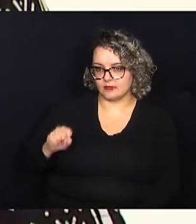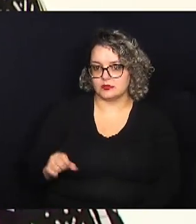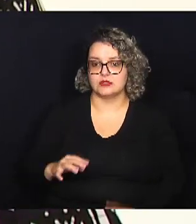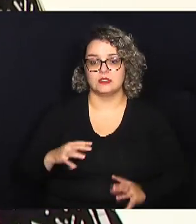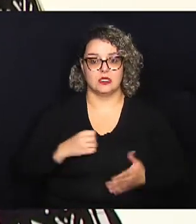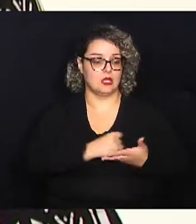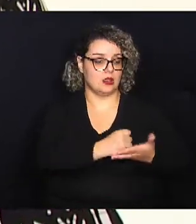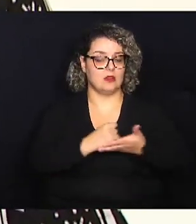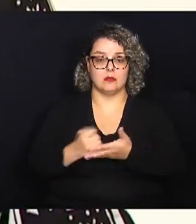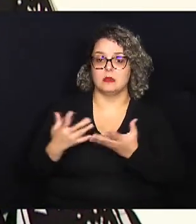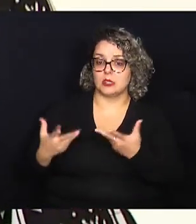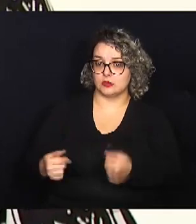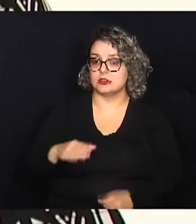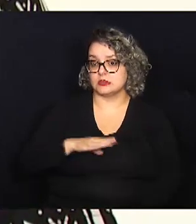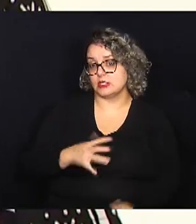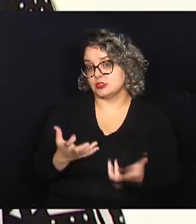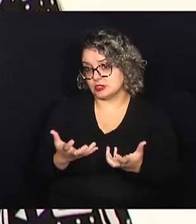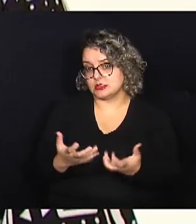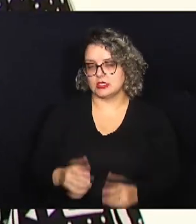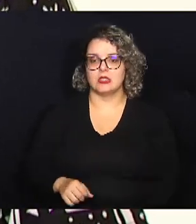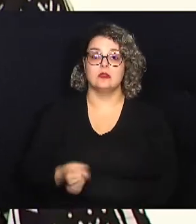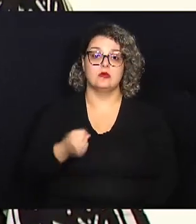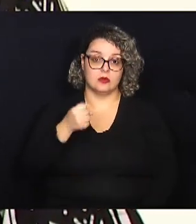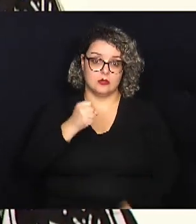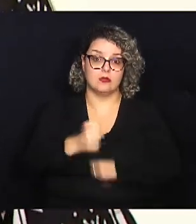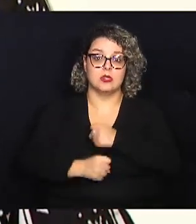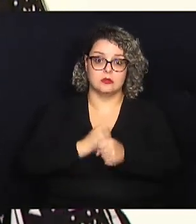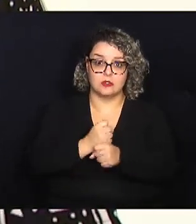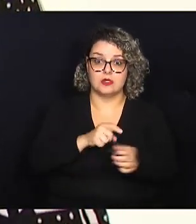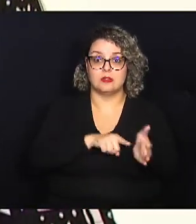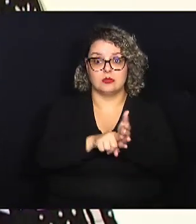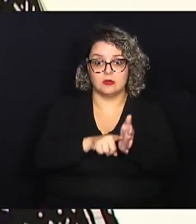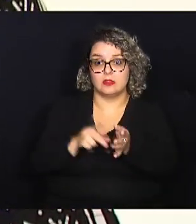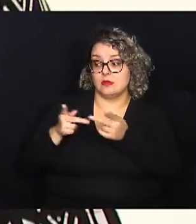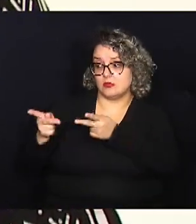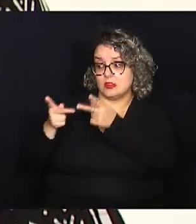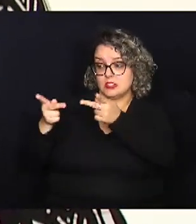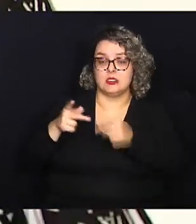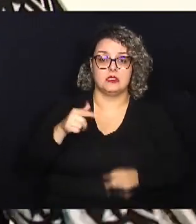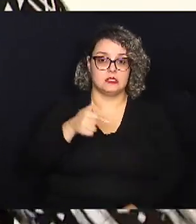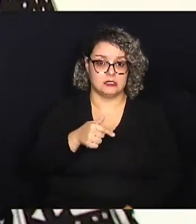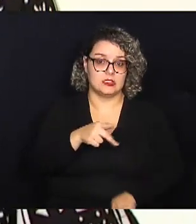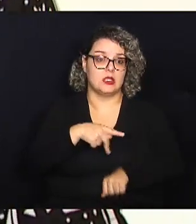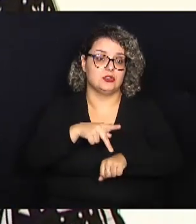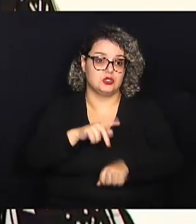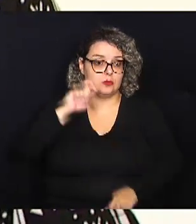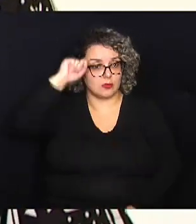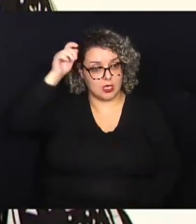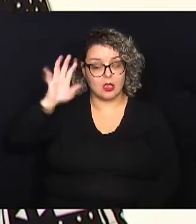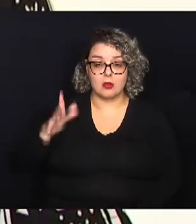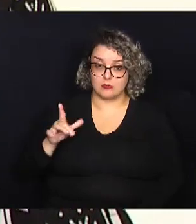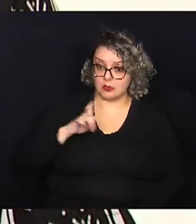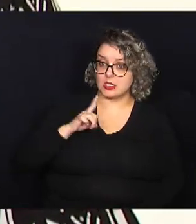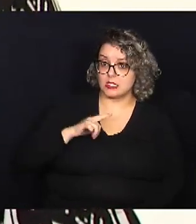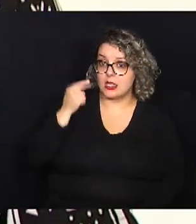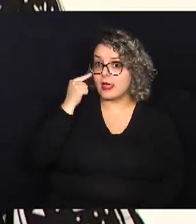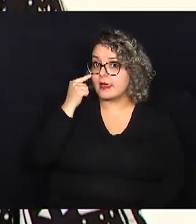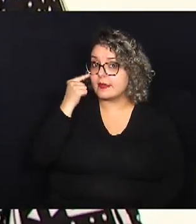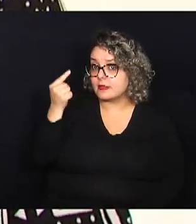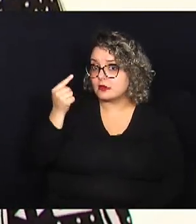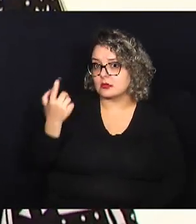interessadas. E foram 8 anos de pesquisa, inclusive visitando 7 países africanos, para termos a ideia